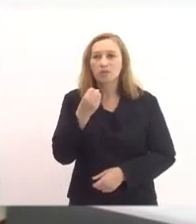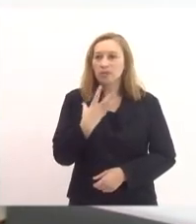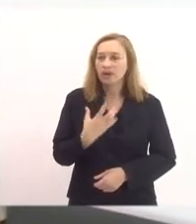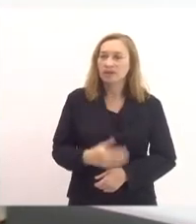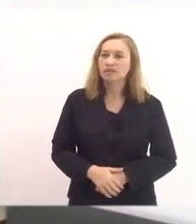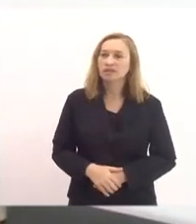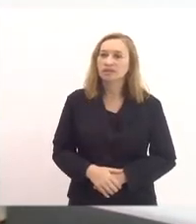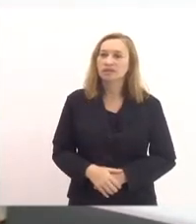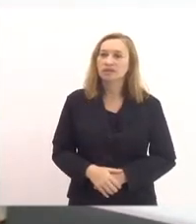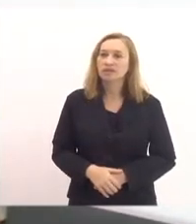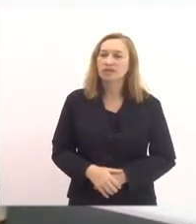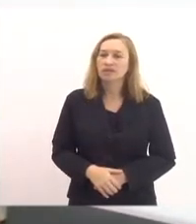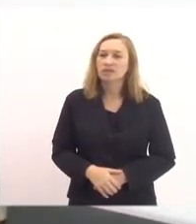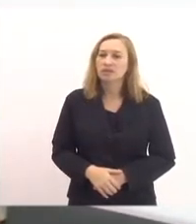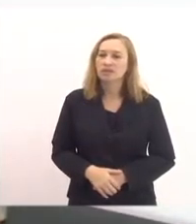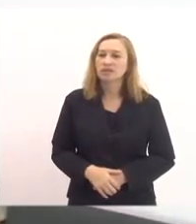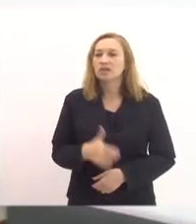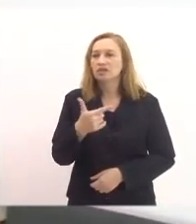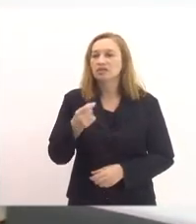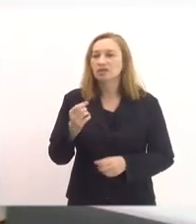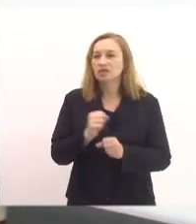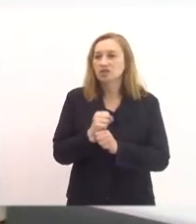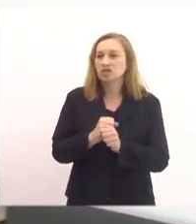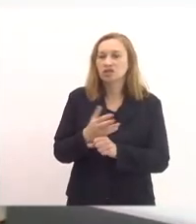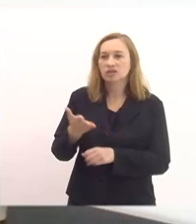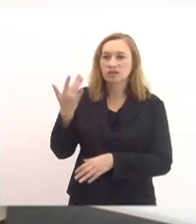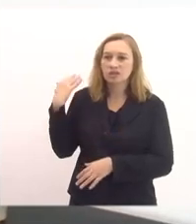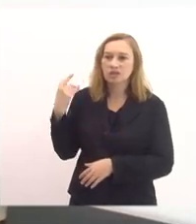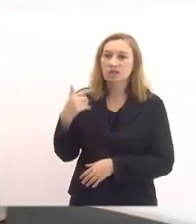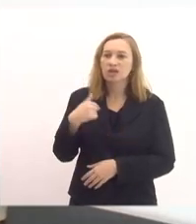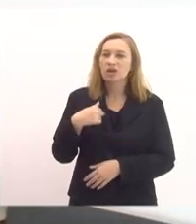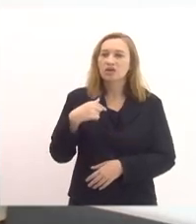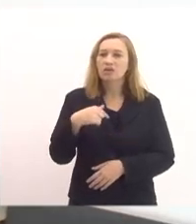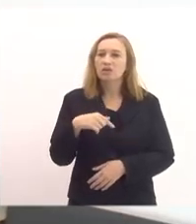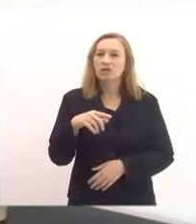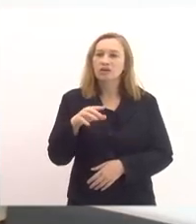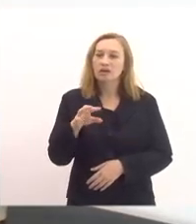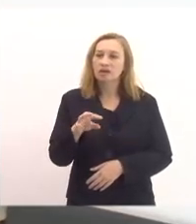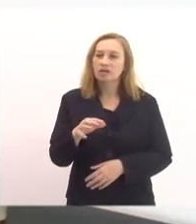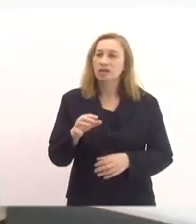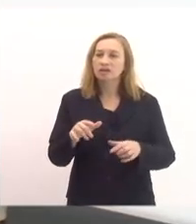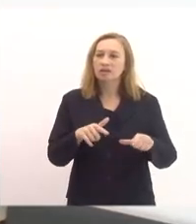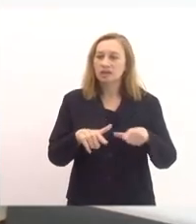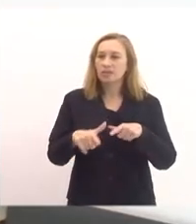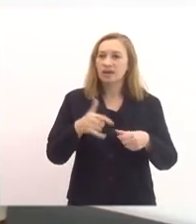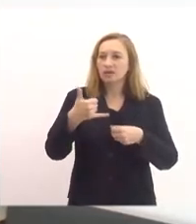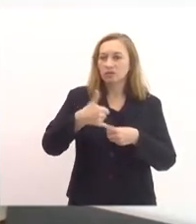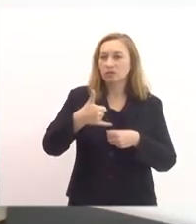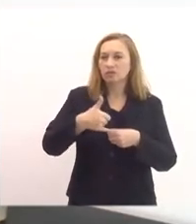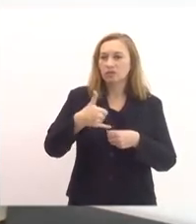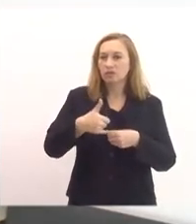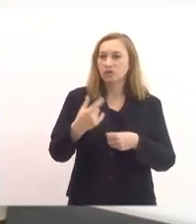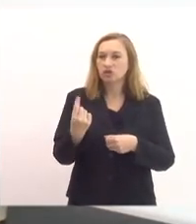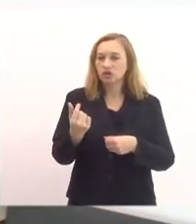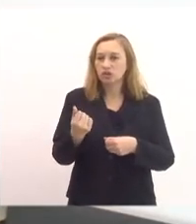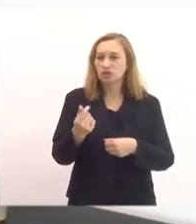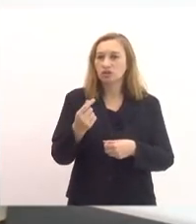de repente, não lembra de mim. Há 20 anos atrás, eu era um frentista no posto de gasolina. Né? Eu trabalhava ali, ganhava meu